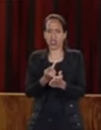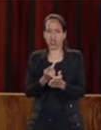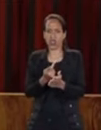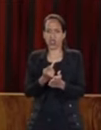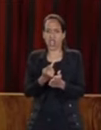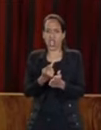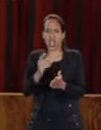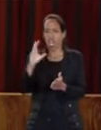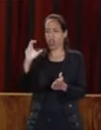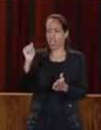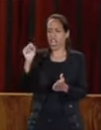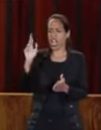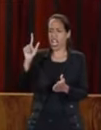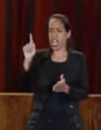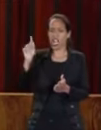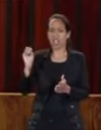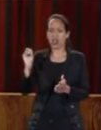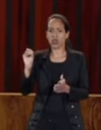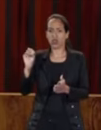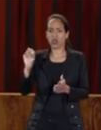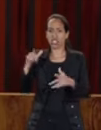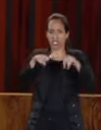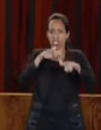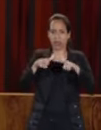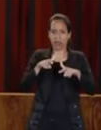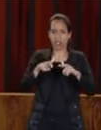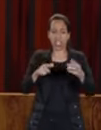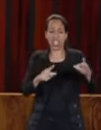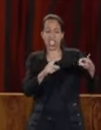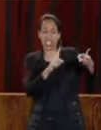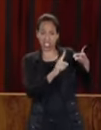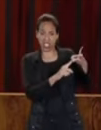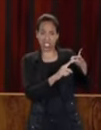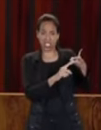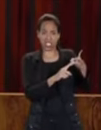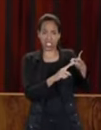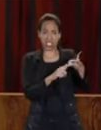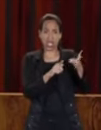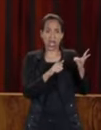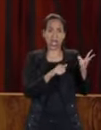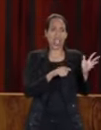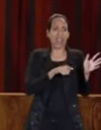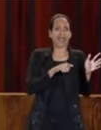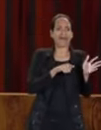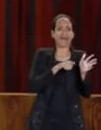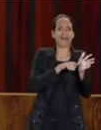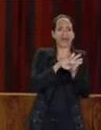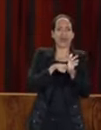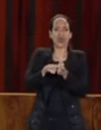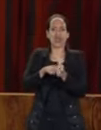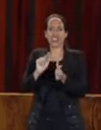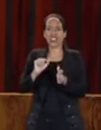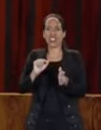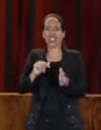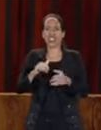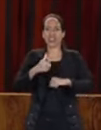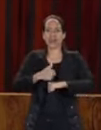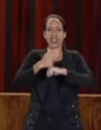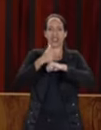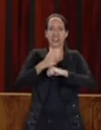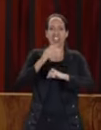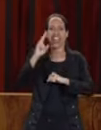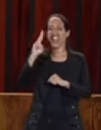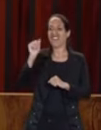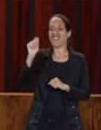ao cargo em que o sujeito está investido. Terceiro, a busca de vantagem para a situação eleitoral do